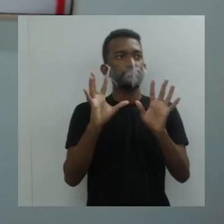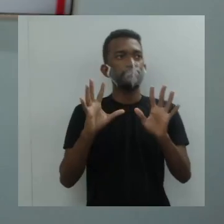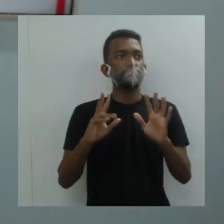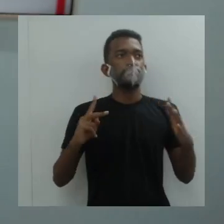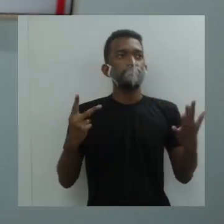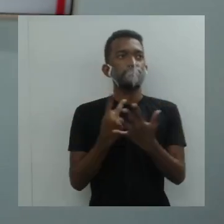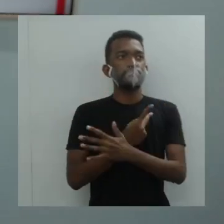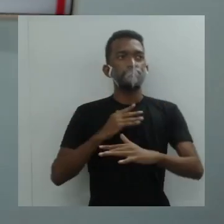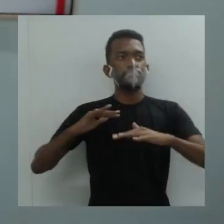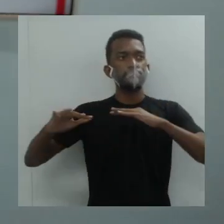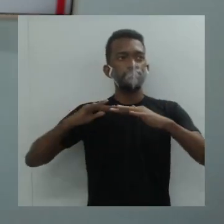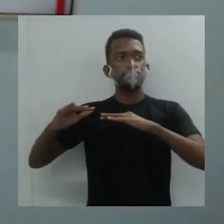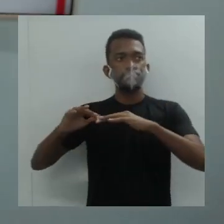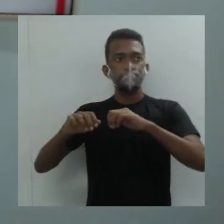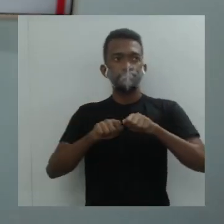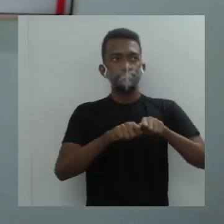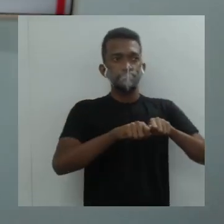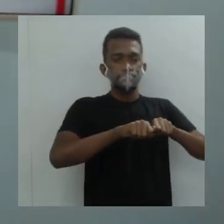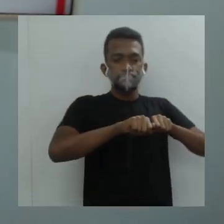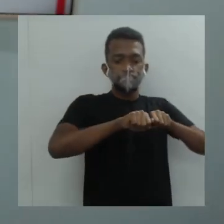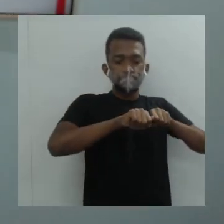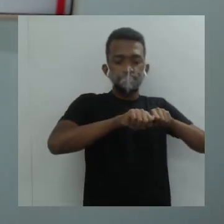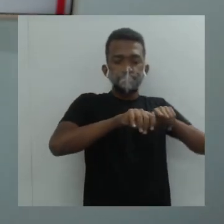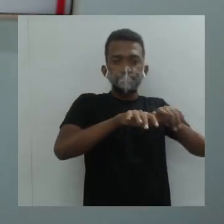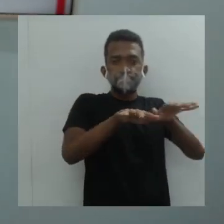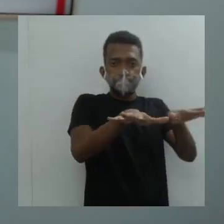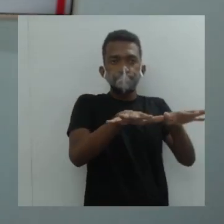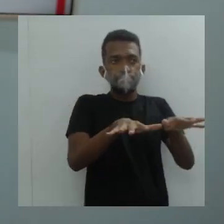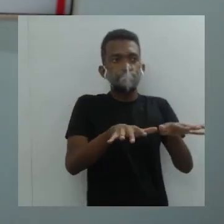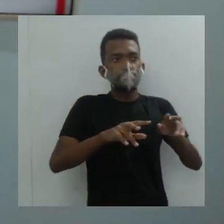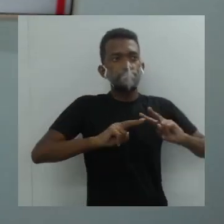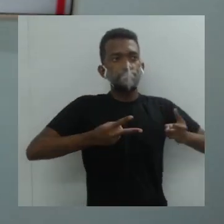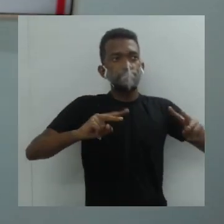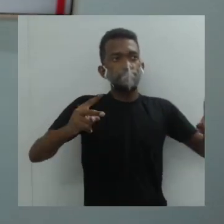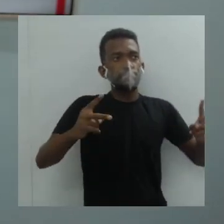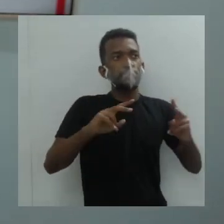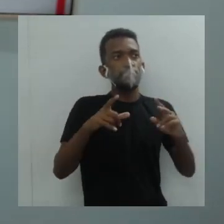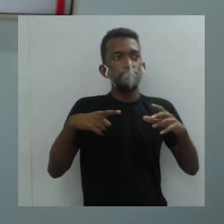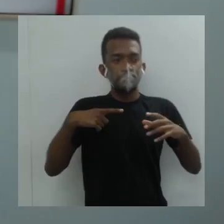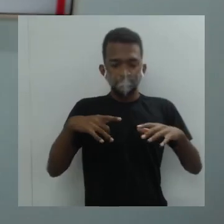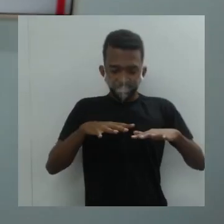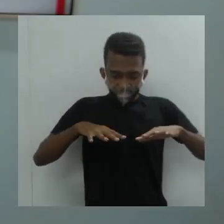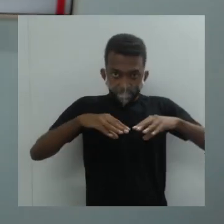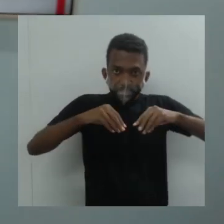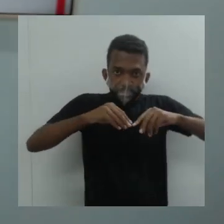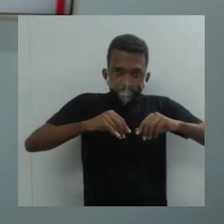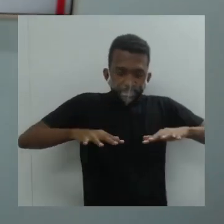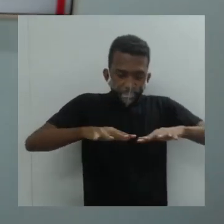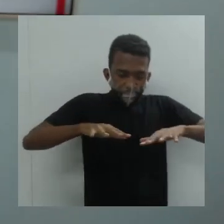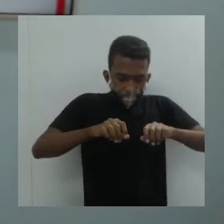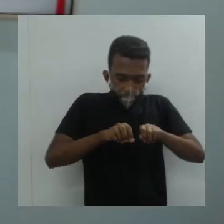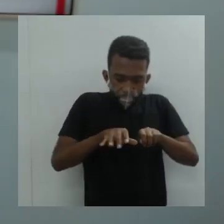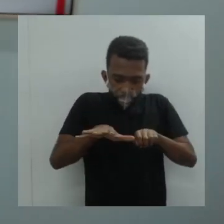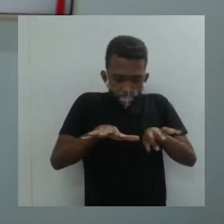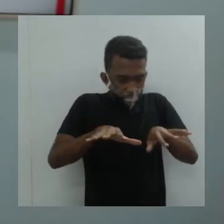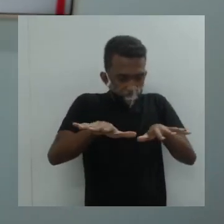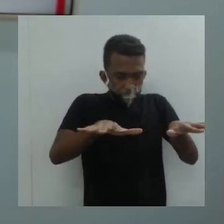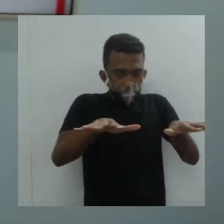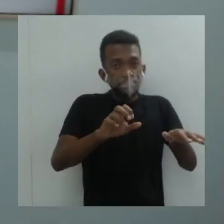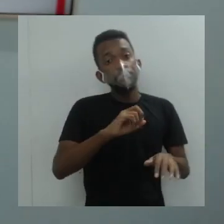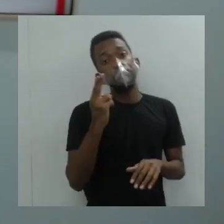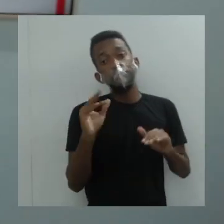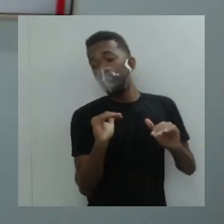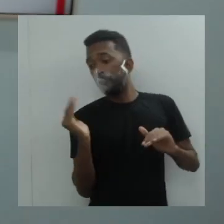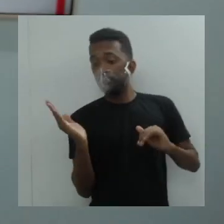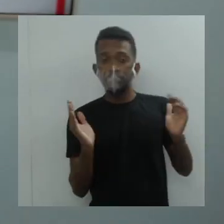aconteceram movimentos expansionistas, né, ou dentro do território, ou fora dele,